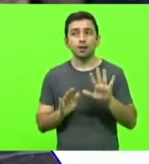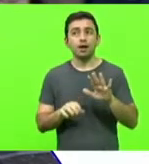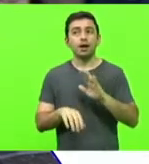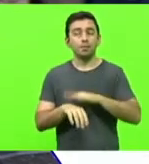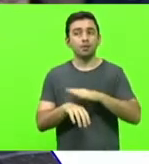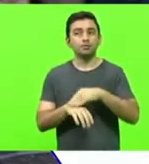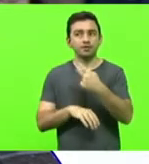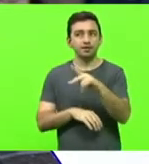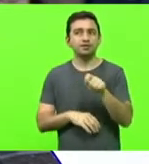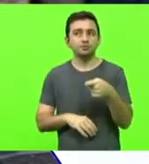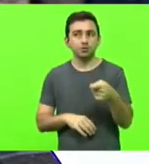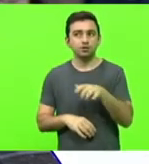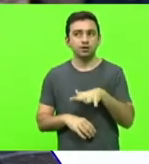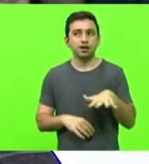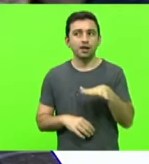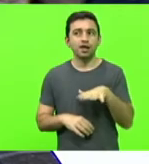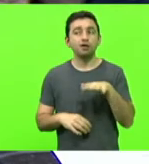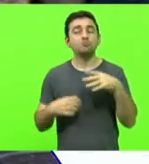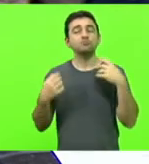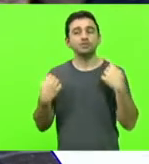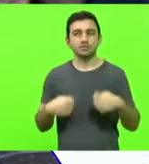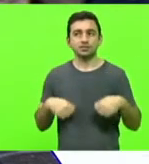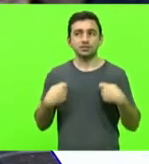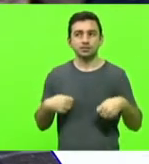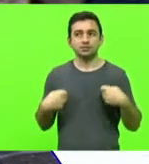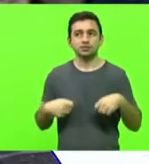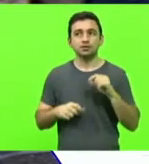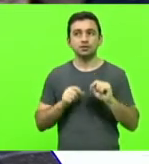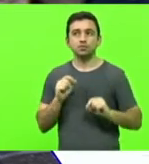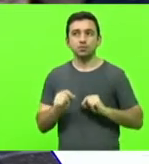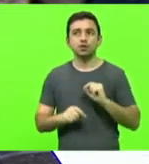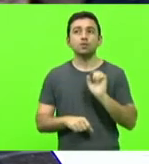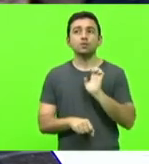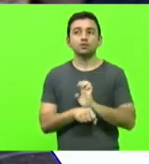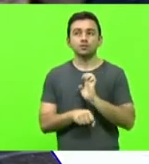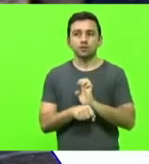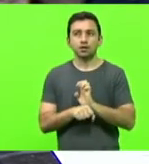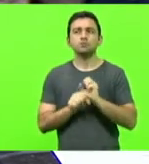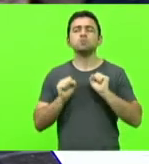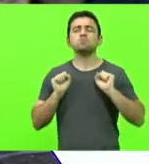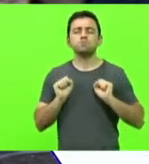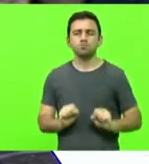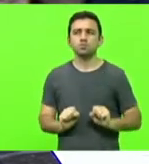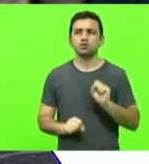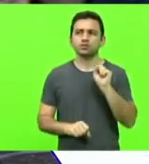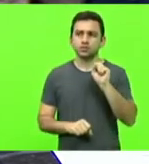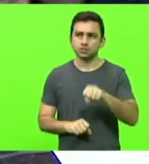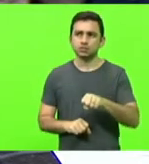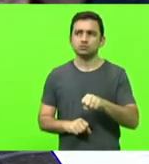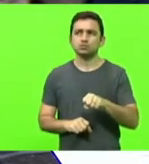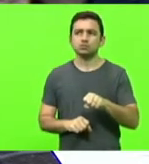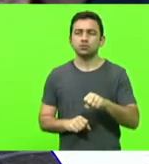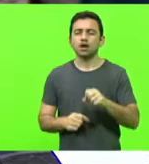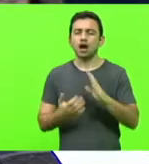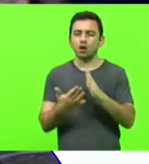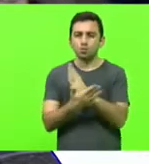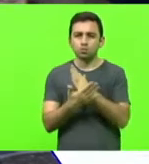Procuradoria admite que é necessário que o Estado pode legislar sobre condições